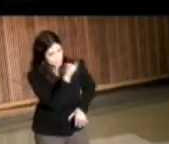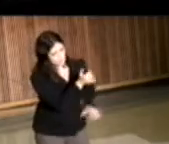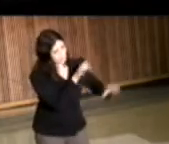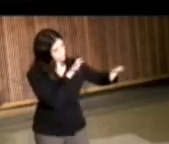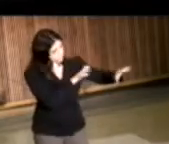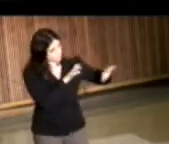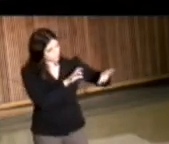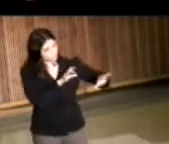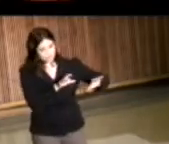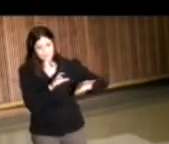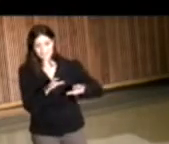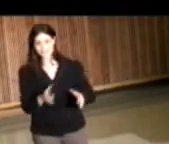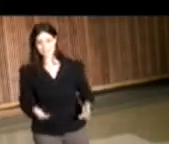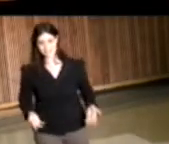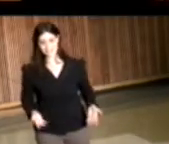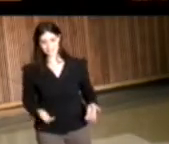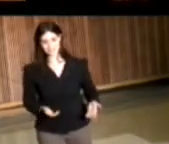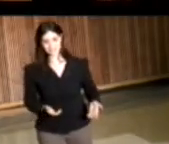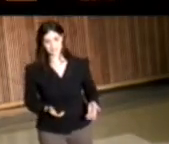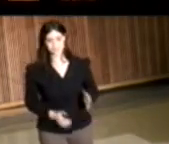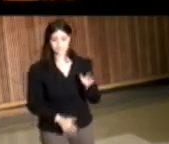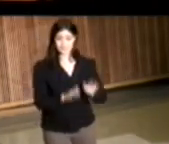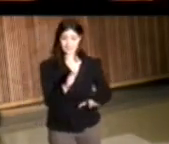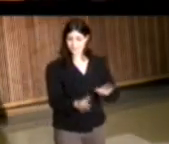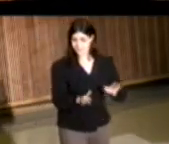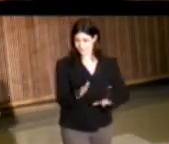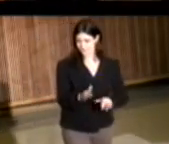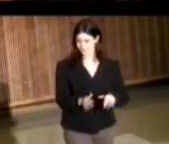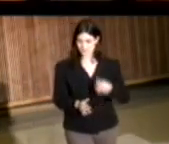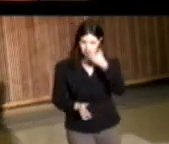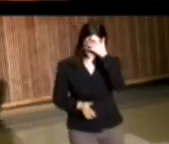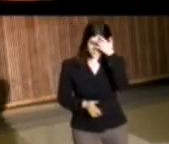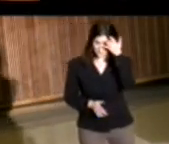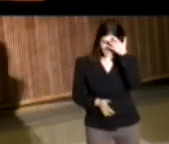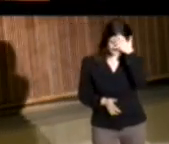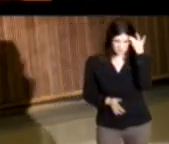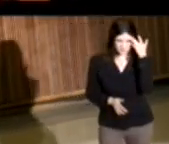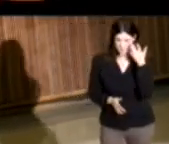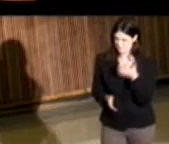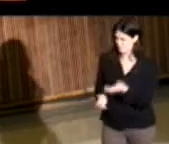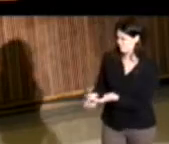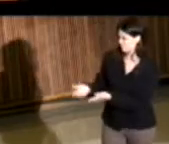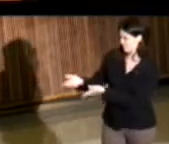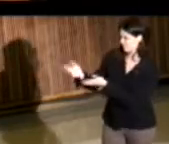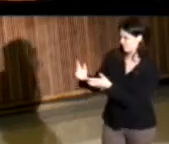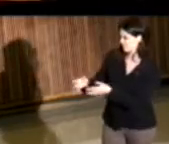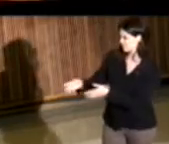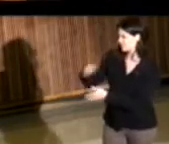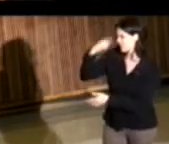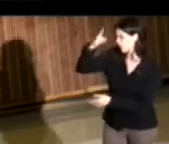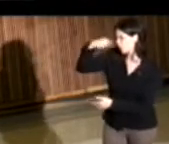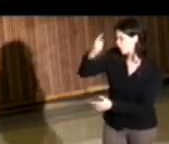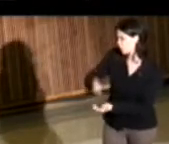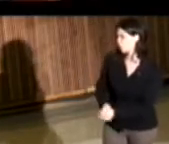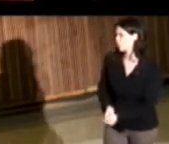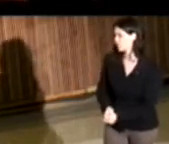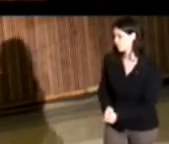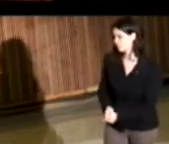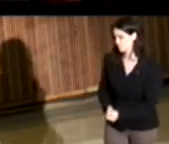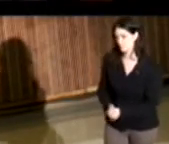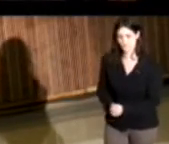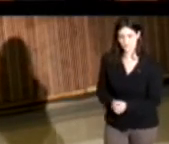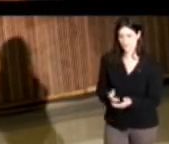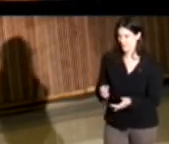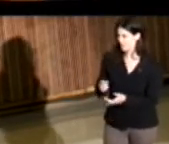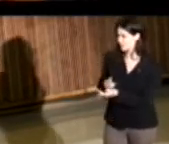do outro. Às vezes a gente vai ser mal entendido, às vezes alguns vão querer explorar a gente. Alguns dizem assim para mim: pastor, o senhor é muito bonzinho